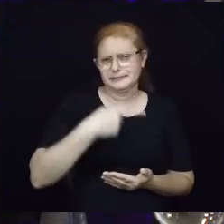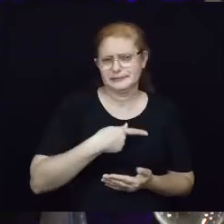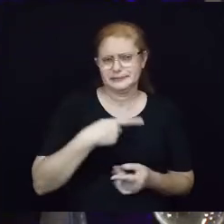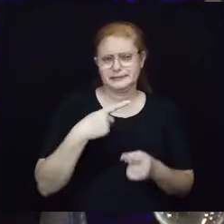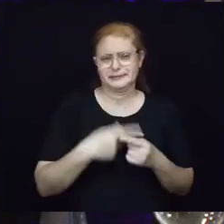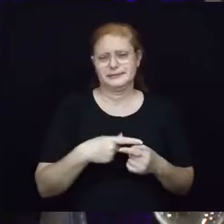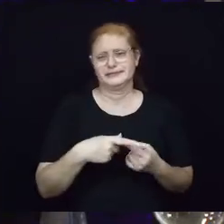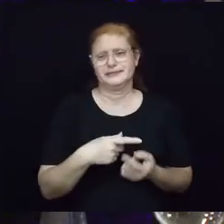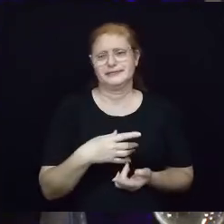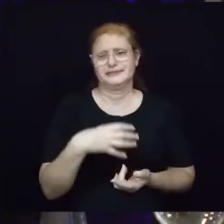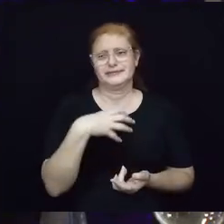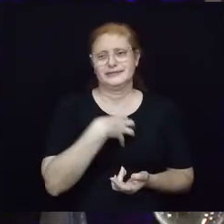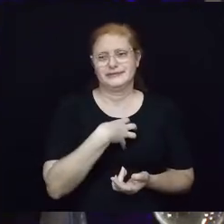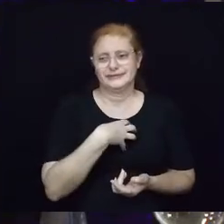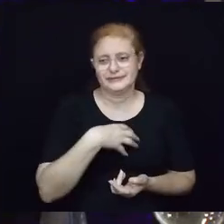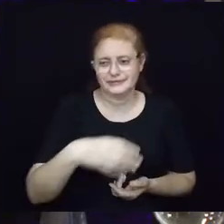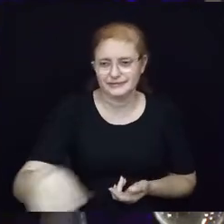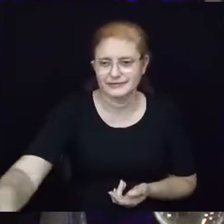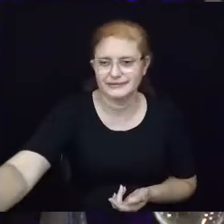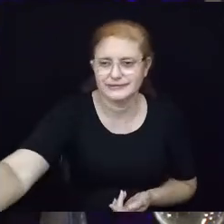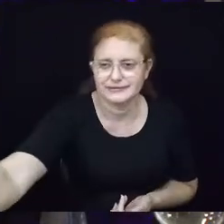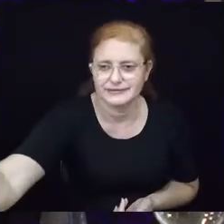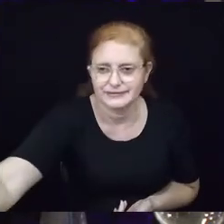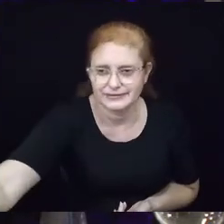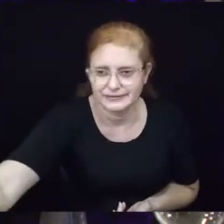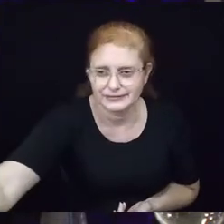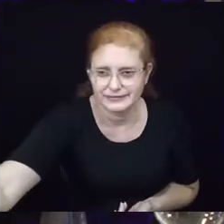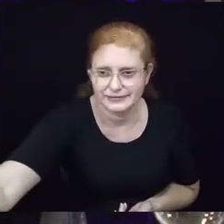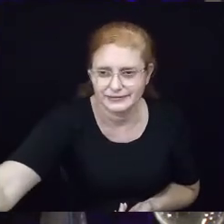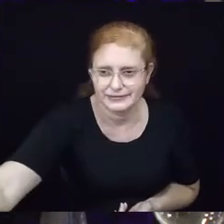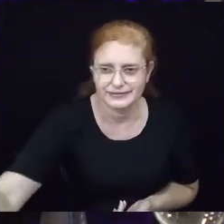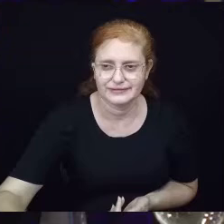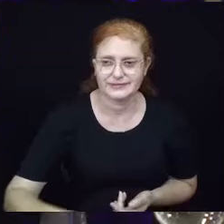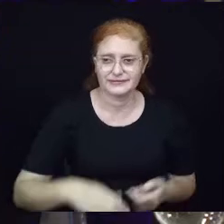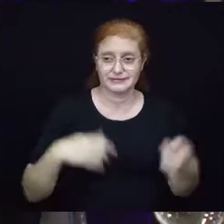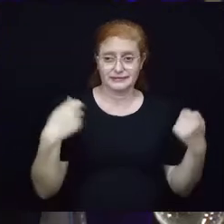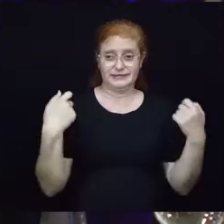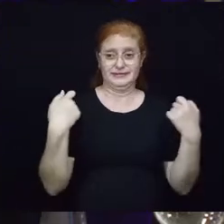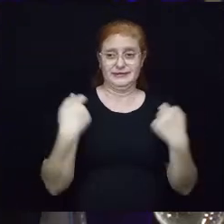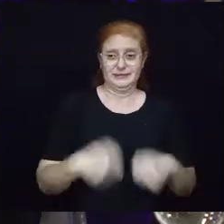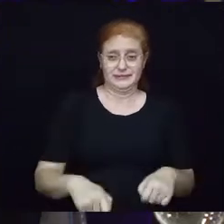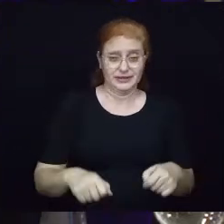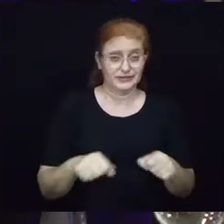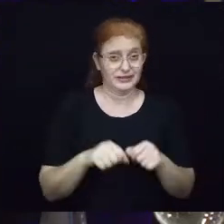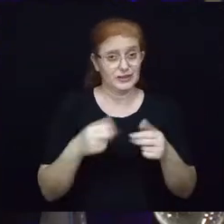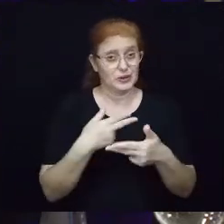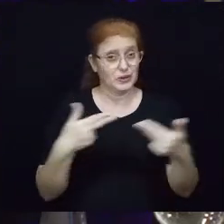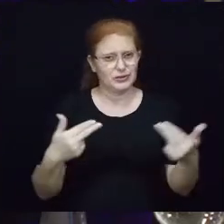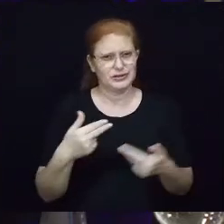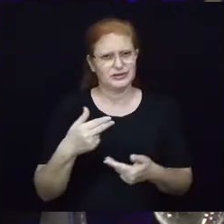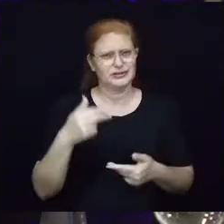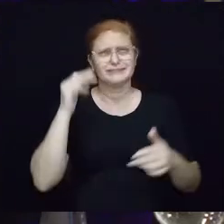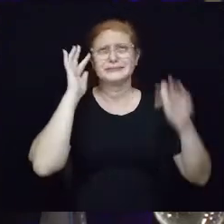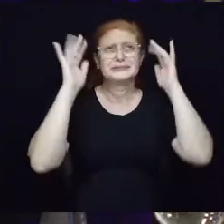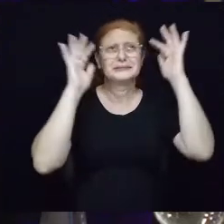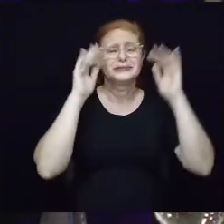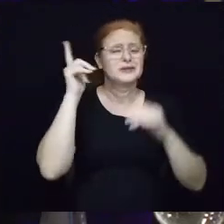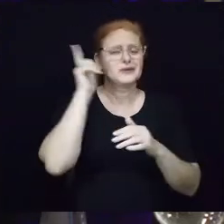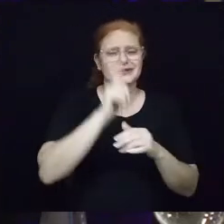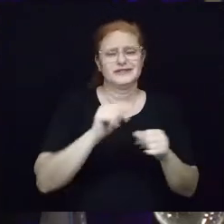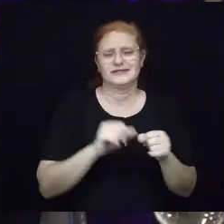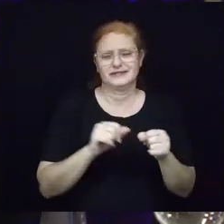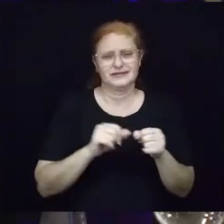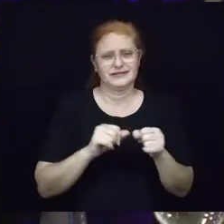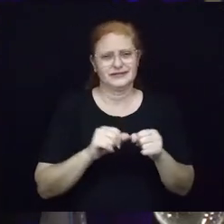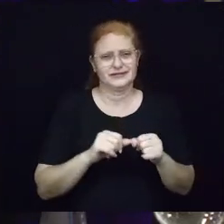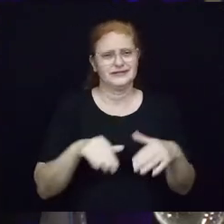me sentindo assim muito capaz de fazer coisas que eu não imaginava que seria capaz. Então, foi mais ou menos por aí, de uma maneira